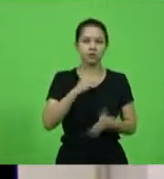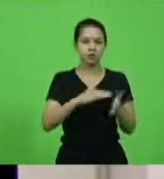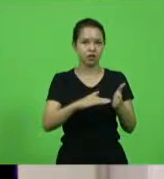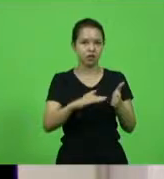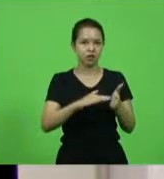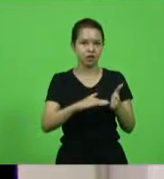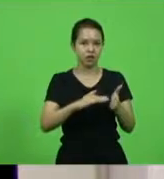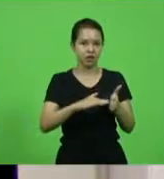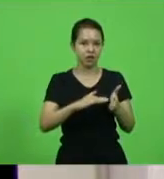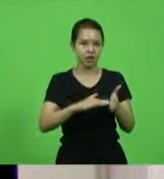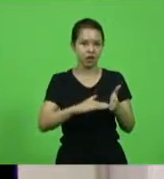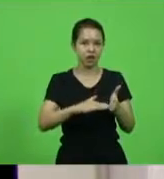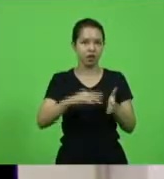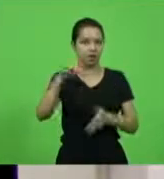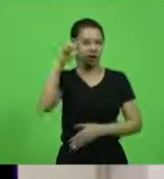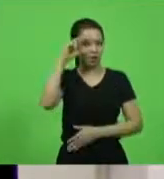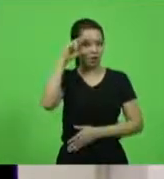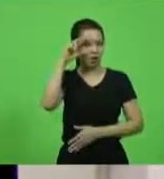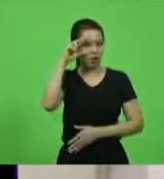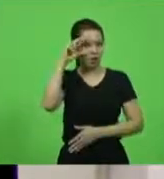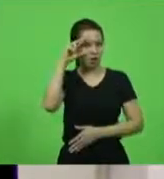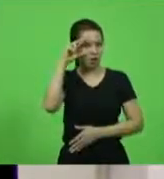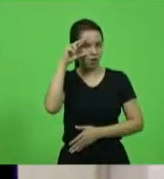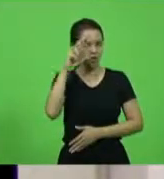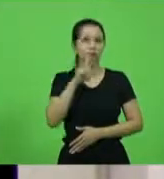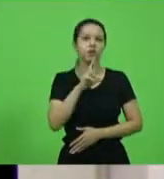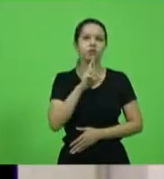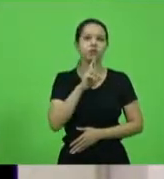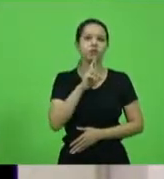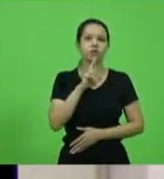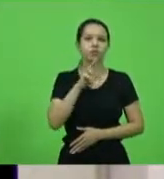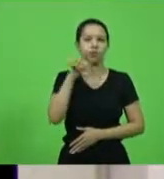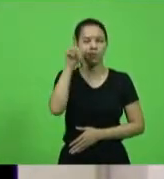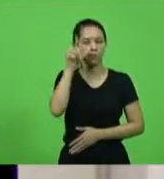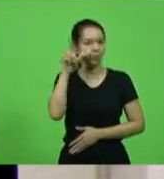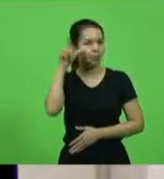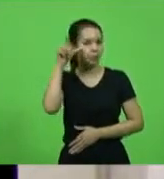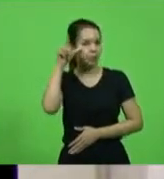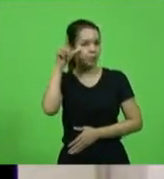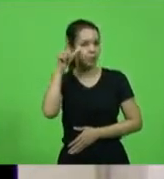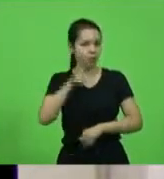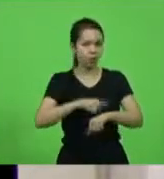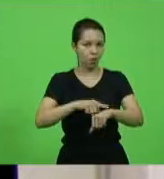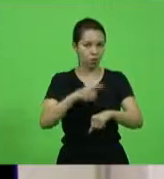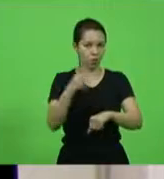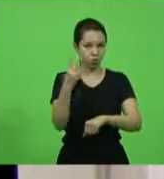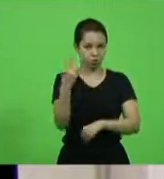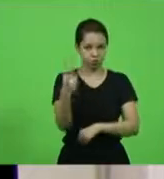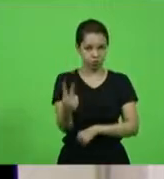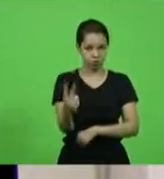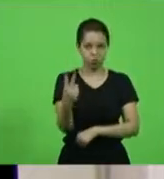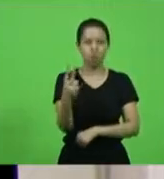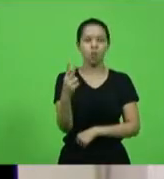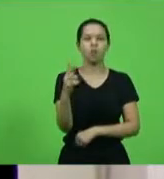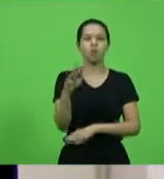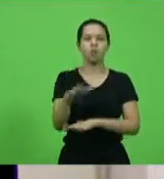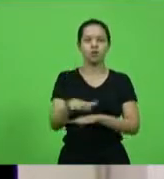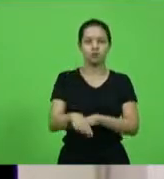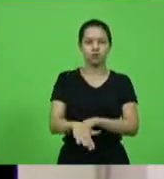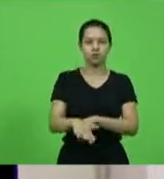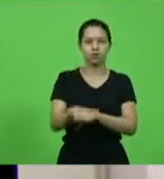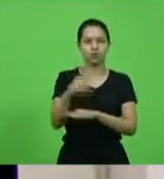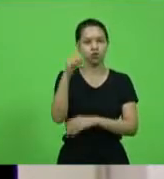deputados, Ricardo Alba, Rodrigo Minotto e Laércio Schuster. Às 14 horas do dia